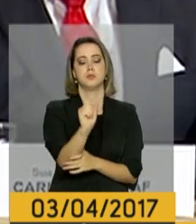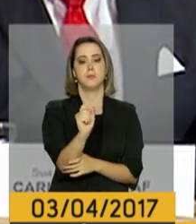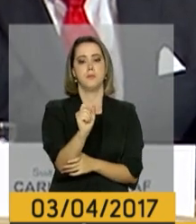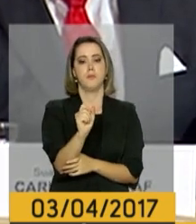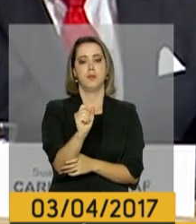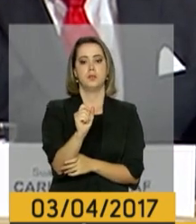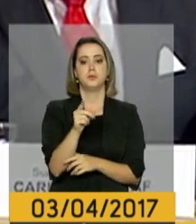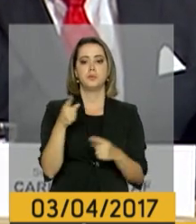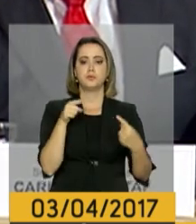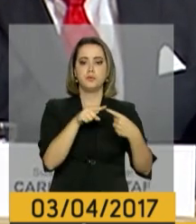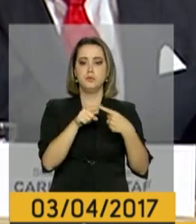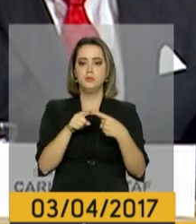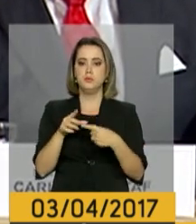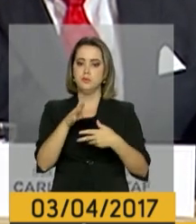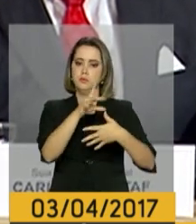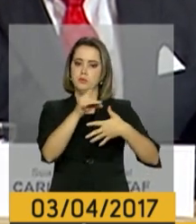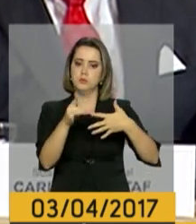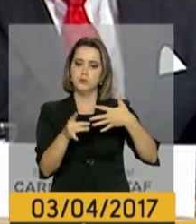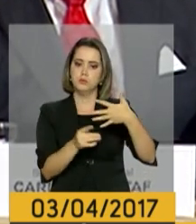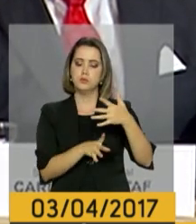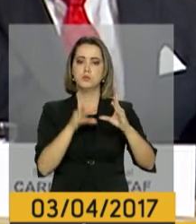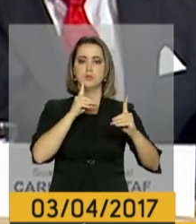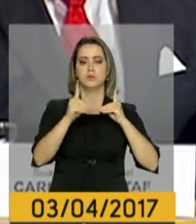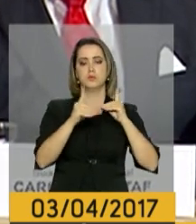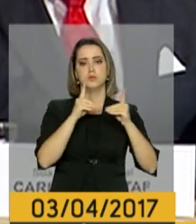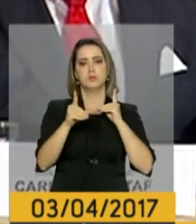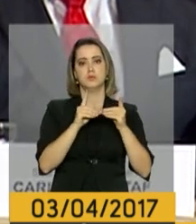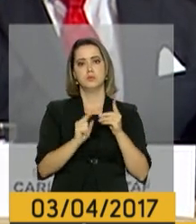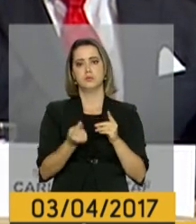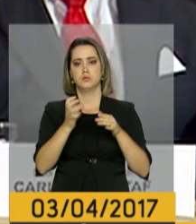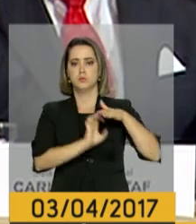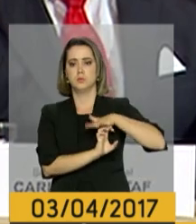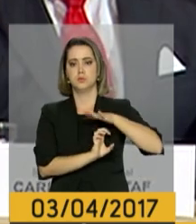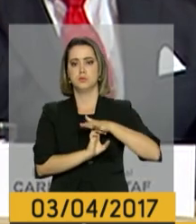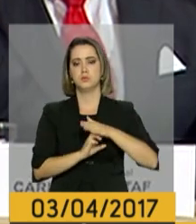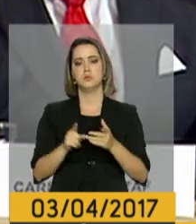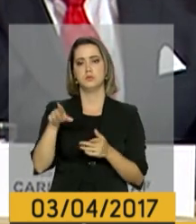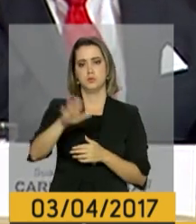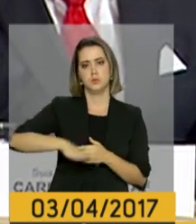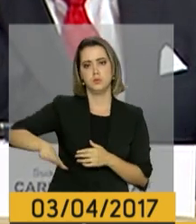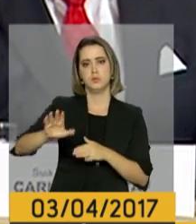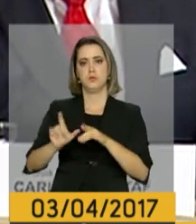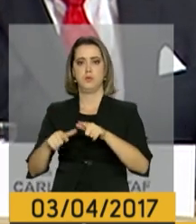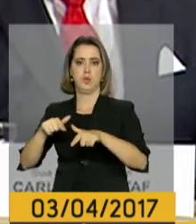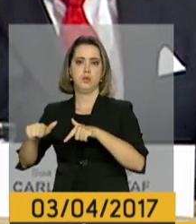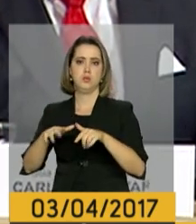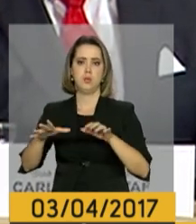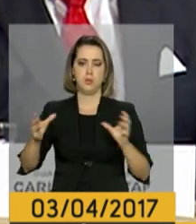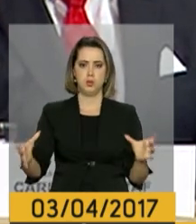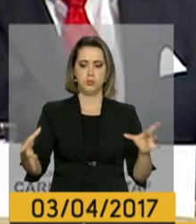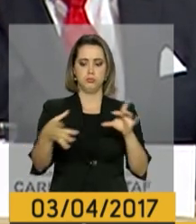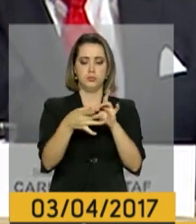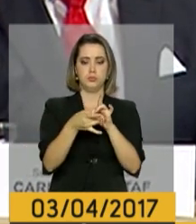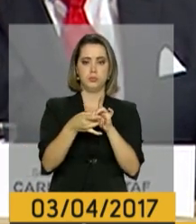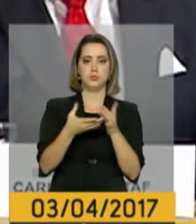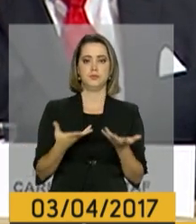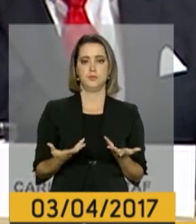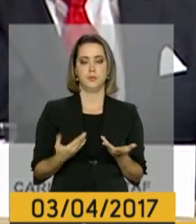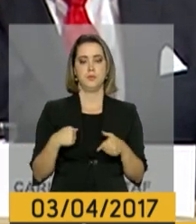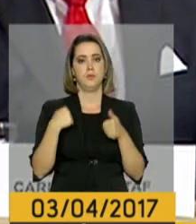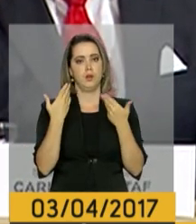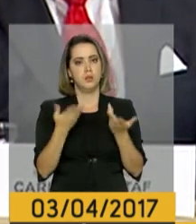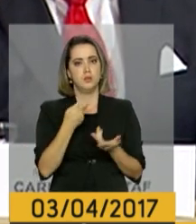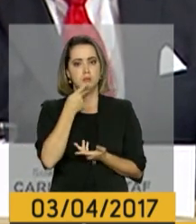de acordo com o diálogo feito entre empresários e empregadores. Portanto, digo